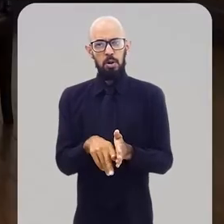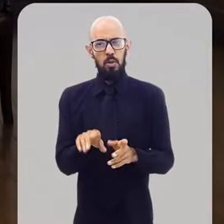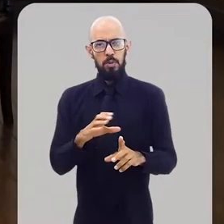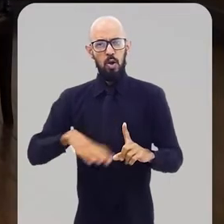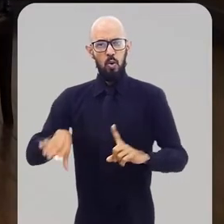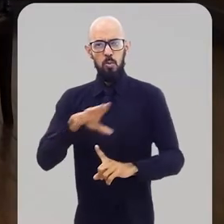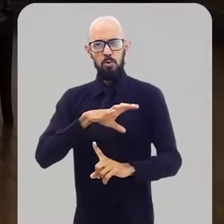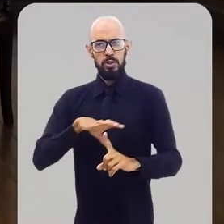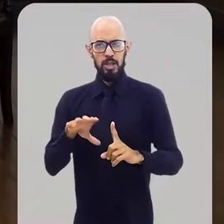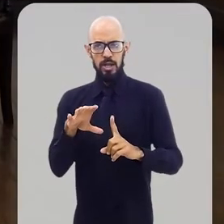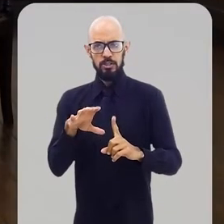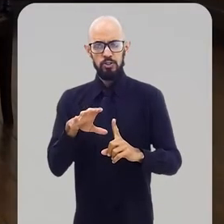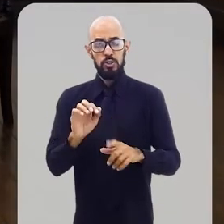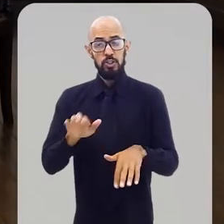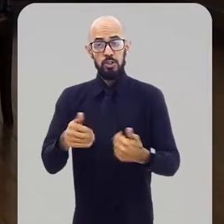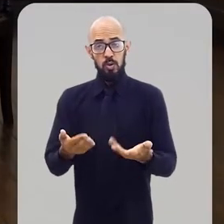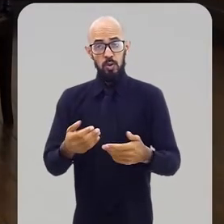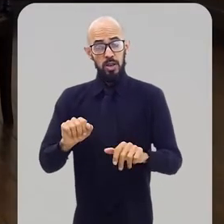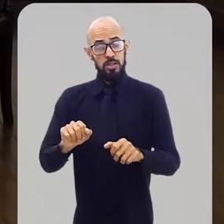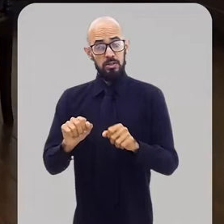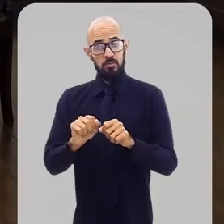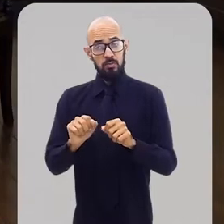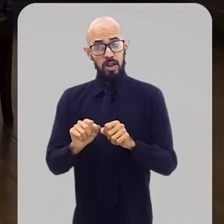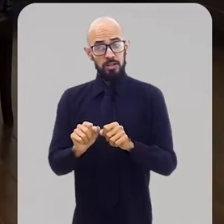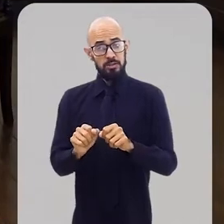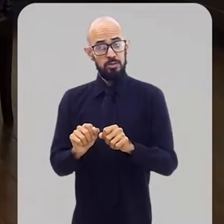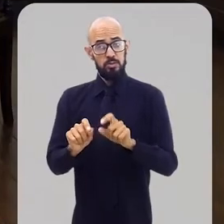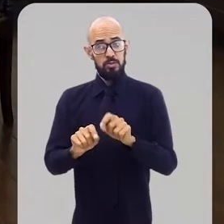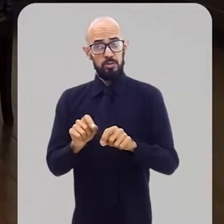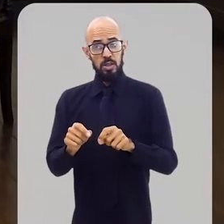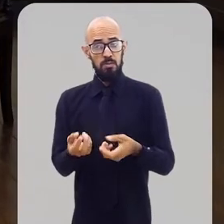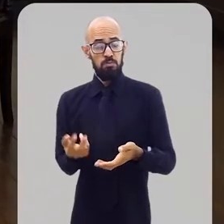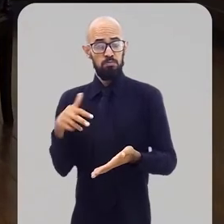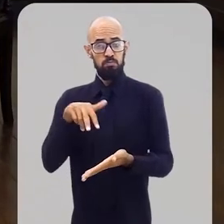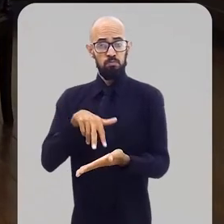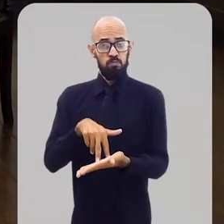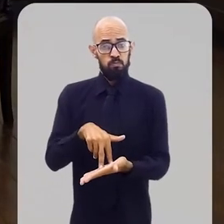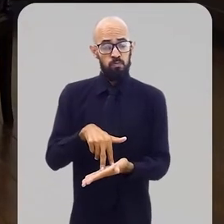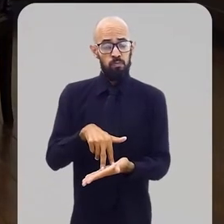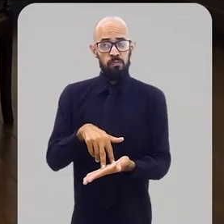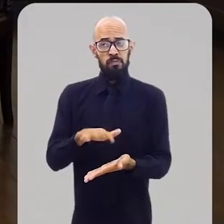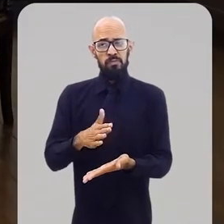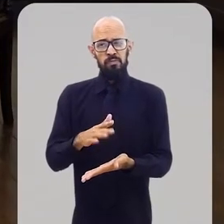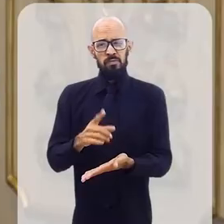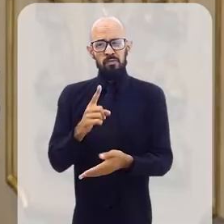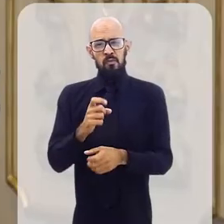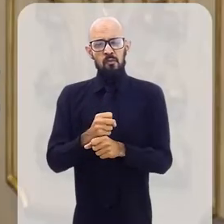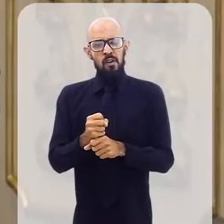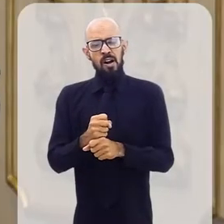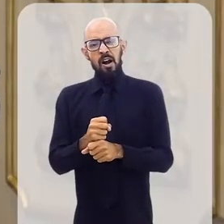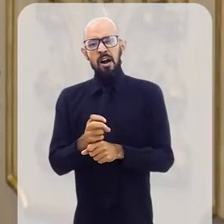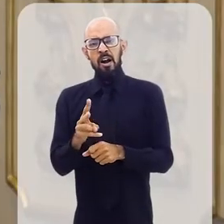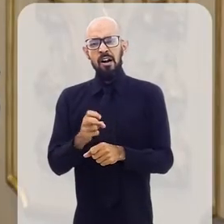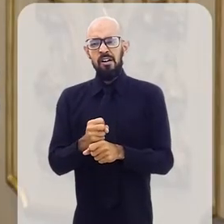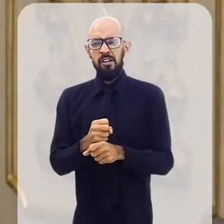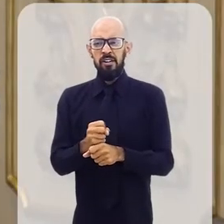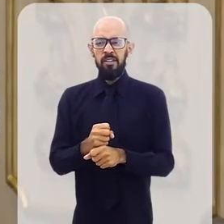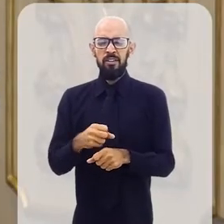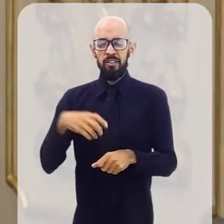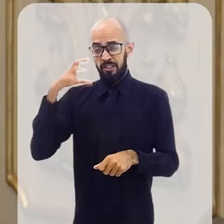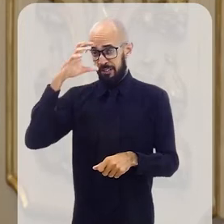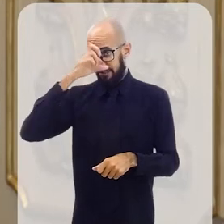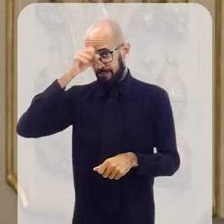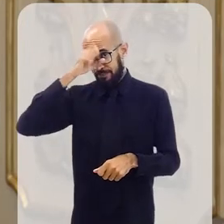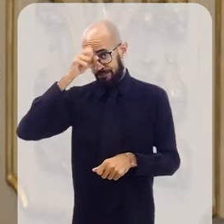então se faz presente na justamente desse período é de 12 anos a criança